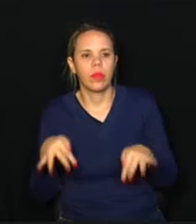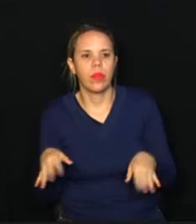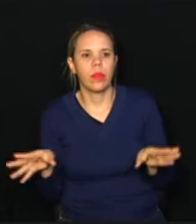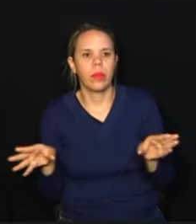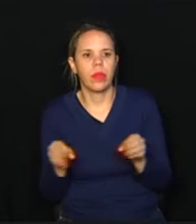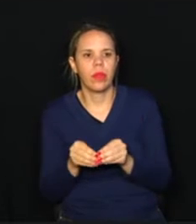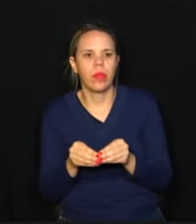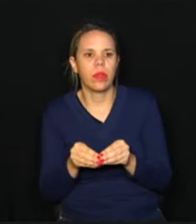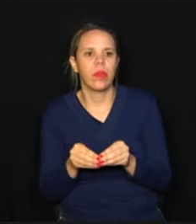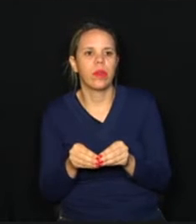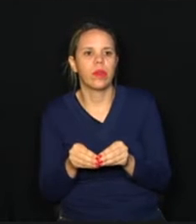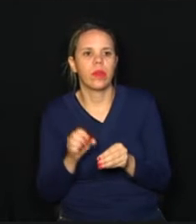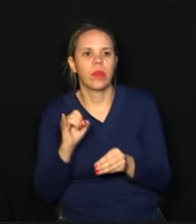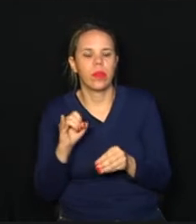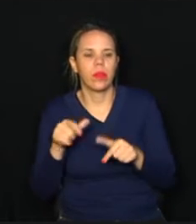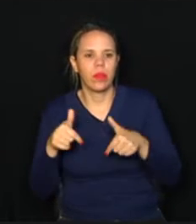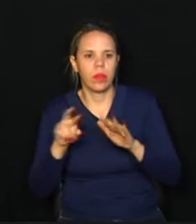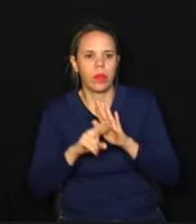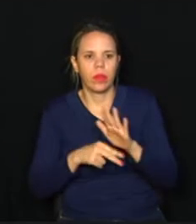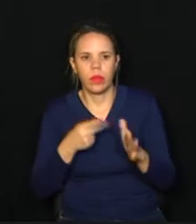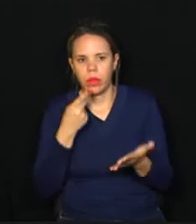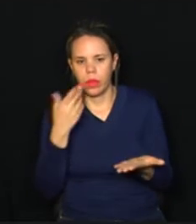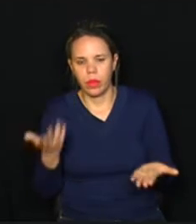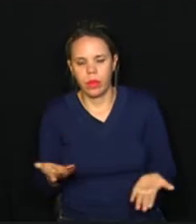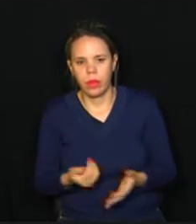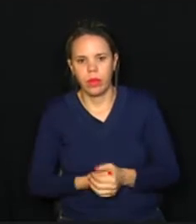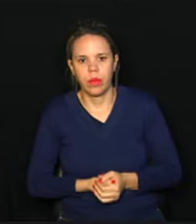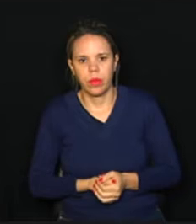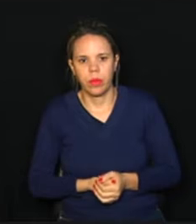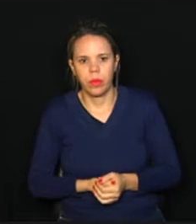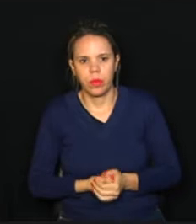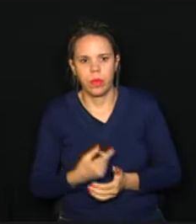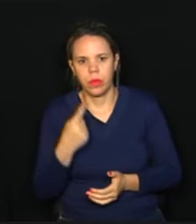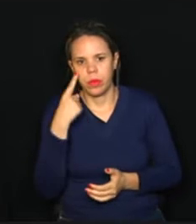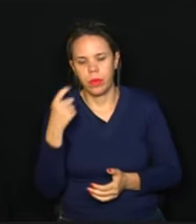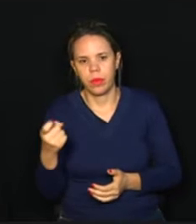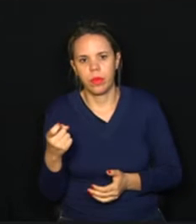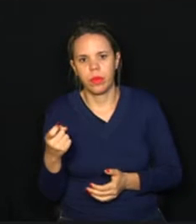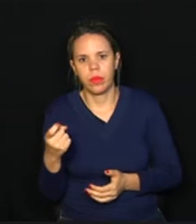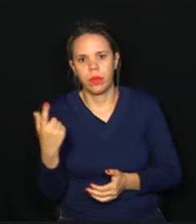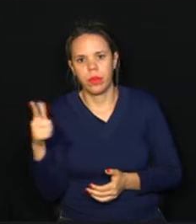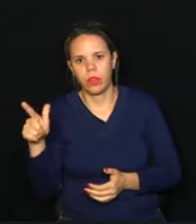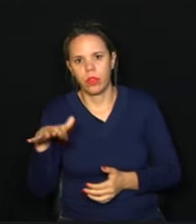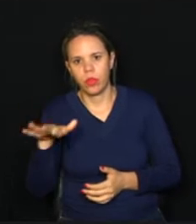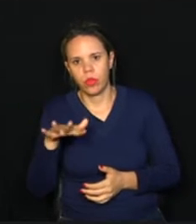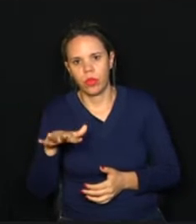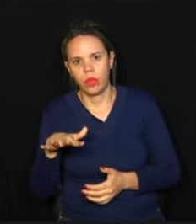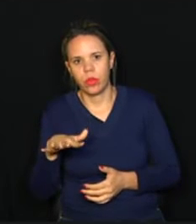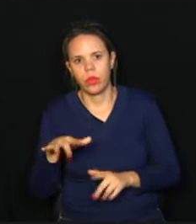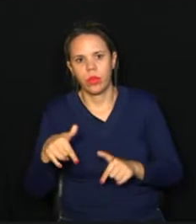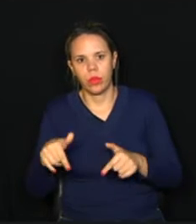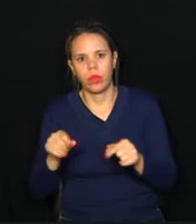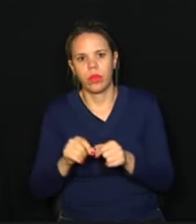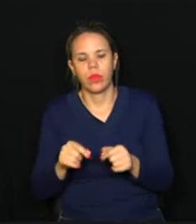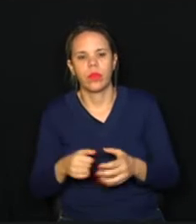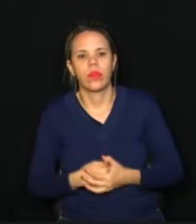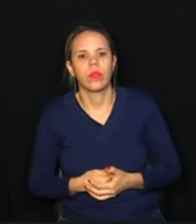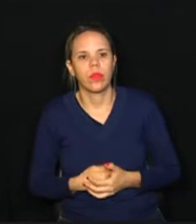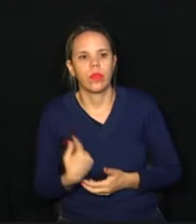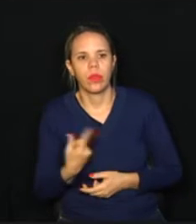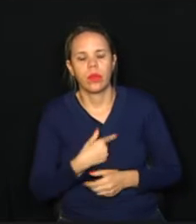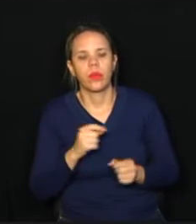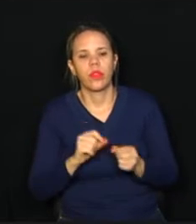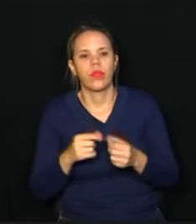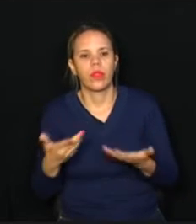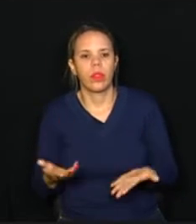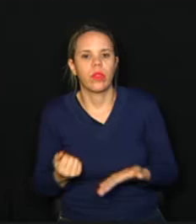de se essas medidas que eu disse são interessantes, se há outras medidas a serem tomadas, o que a gente pode fazer